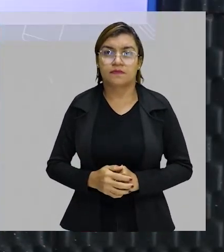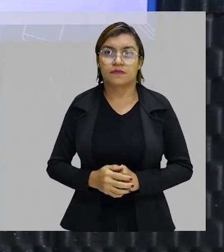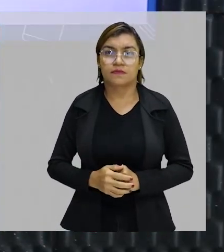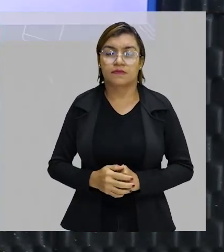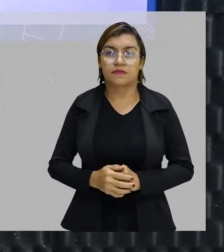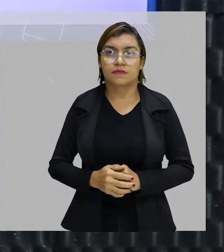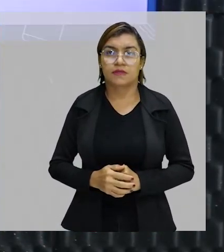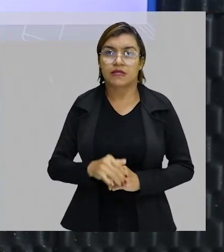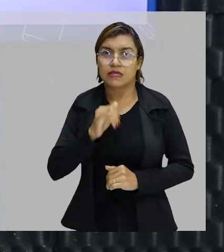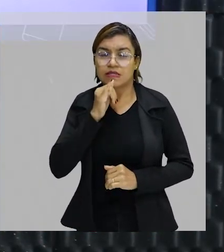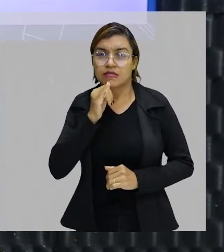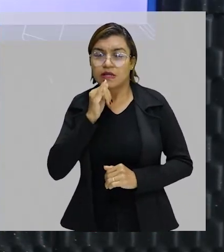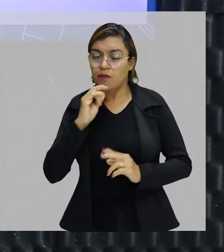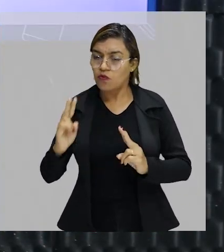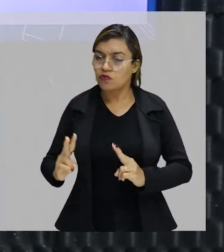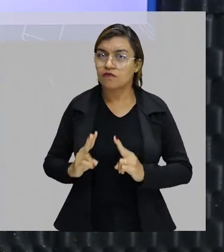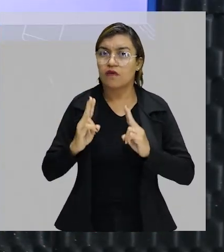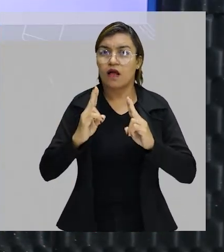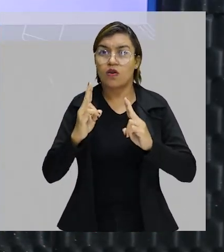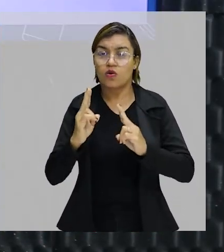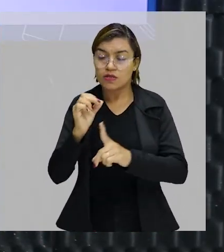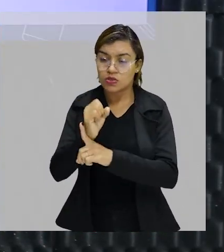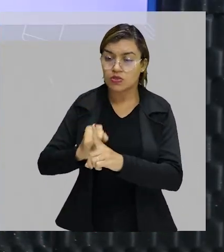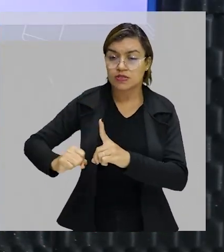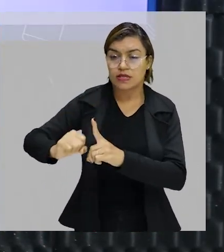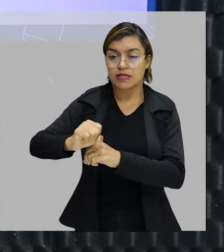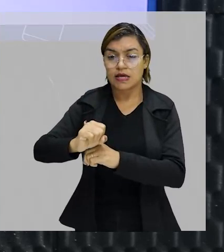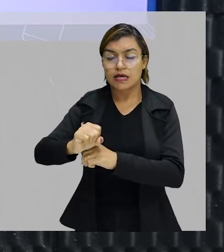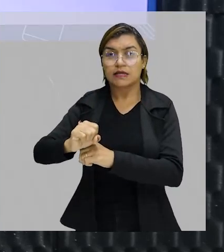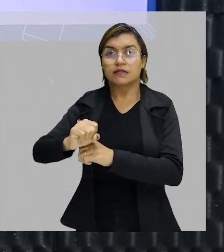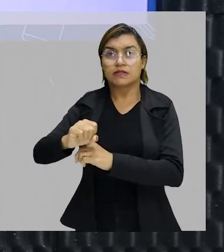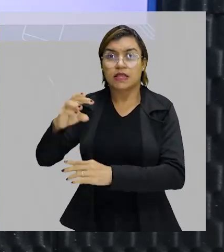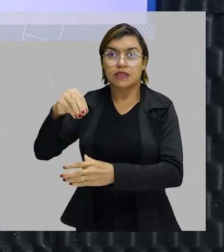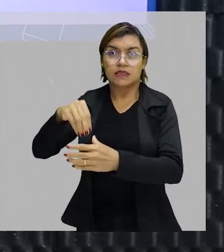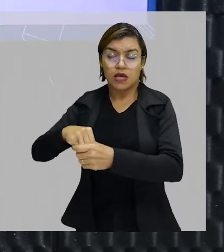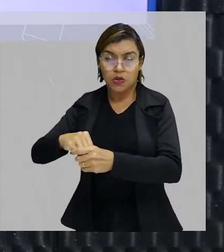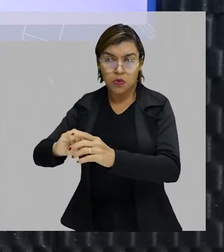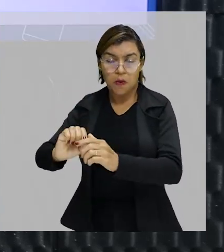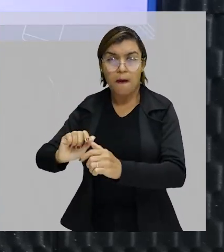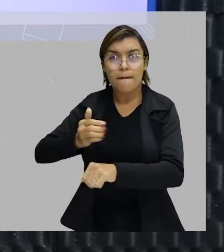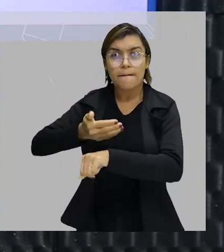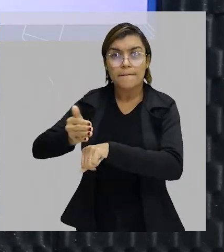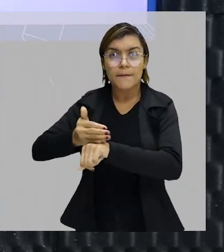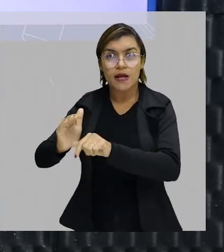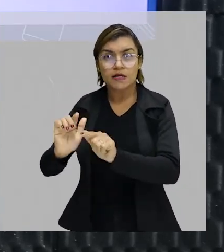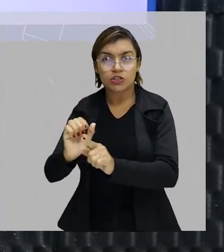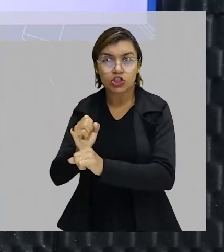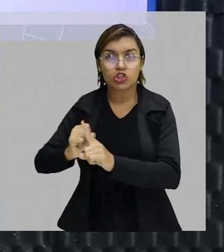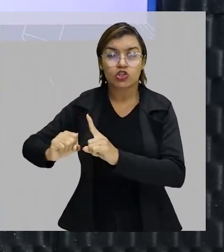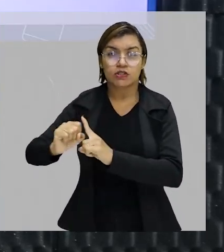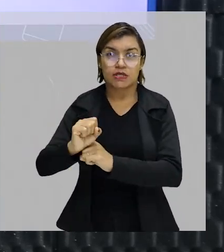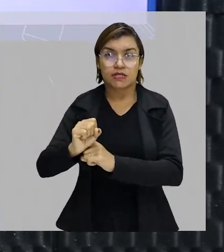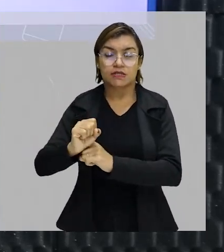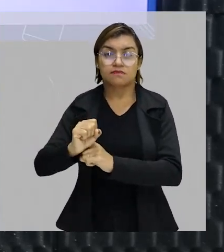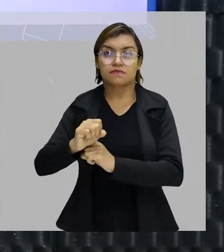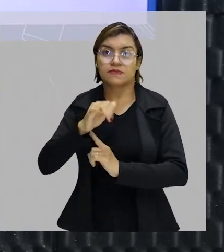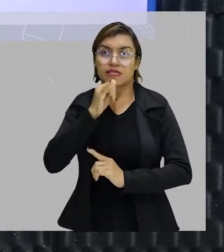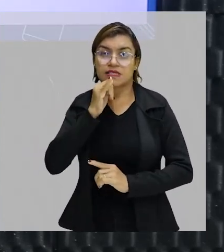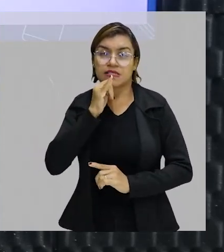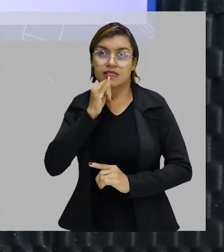valores consolidados na sociedade, né? A partir das práticas sociais também. Esses estereótipos,